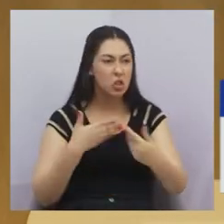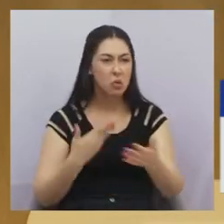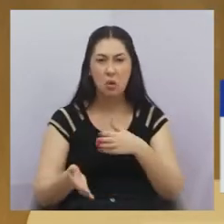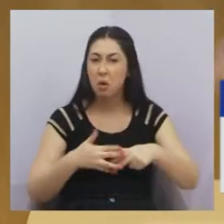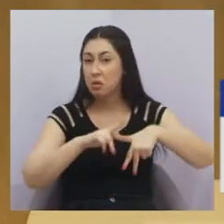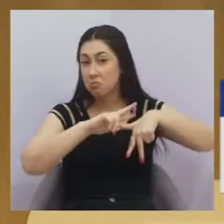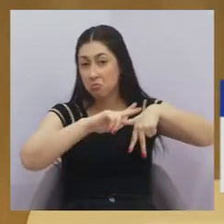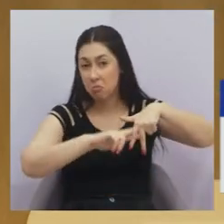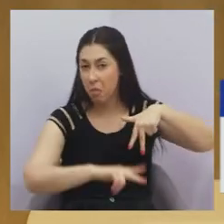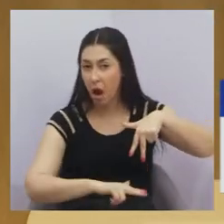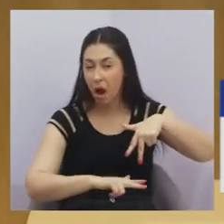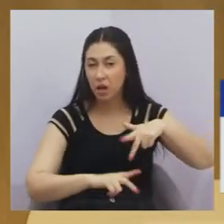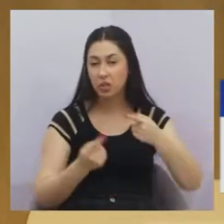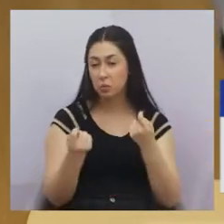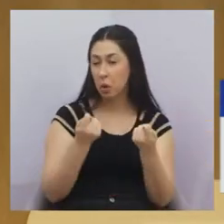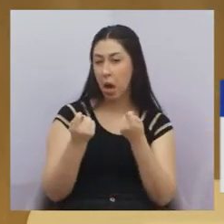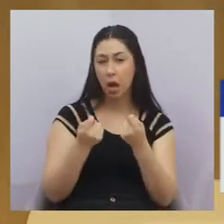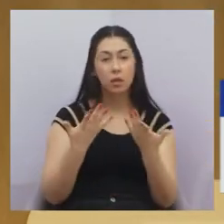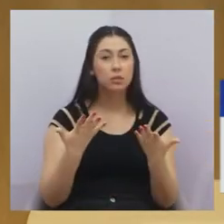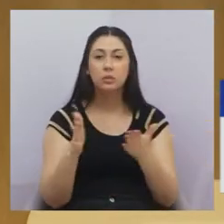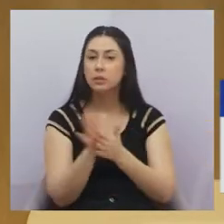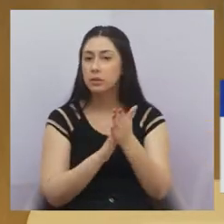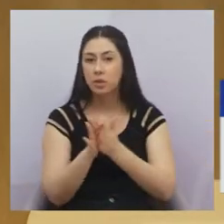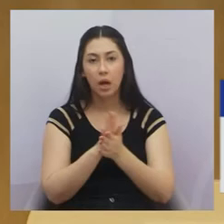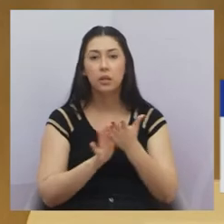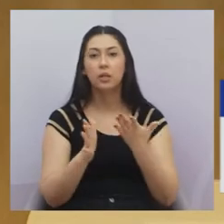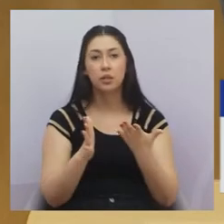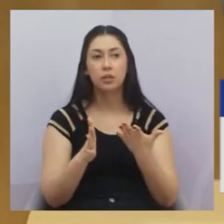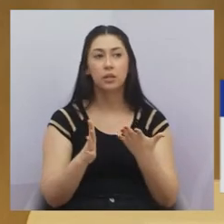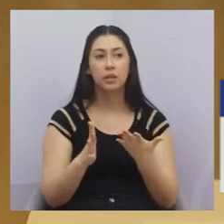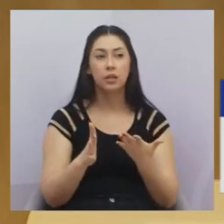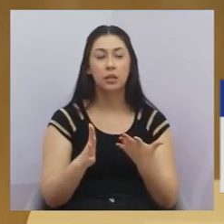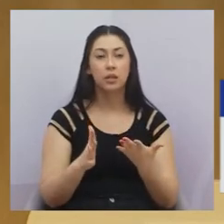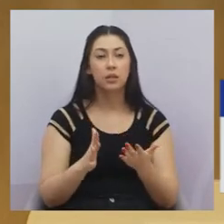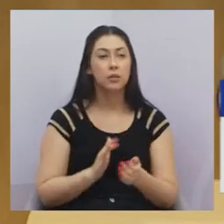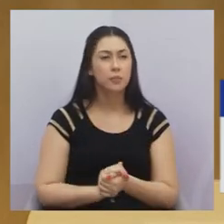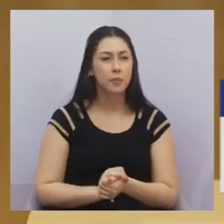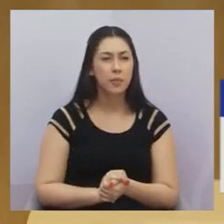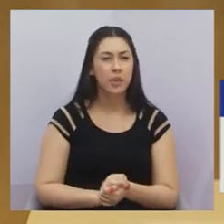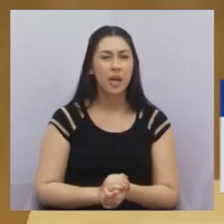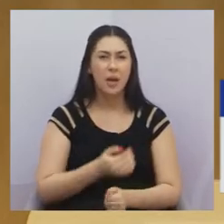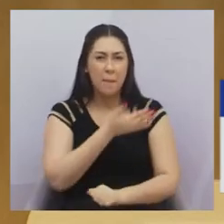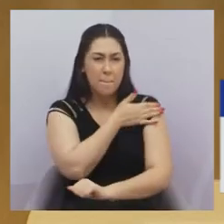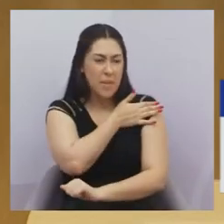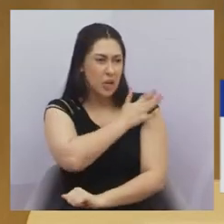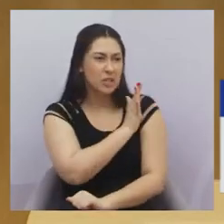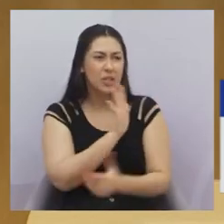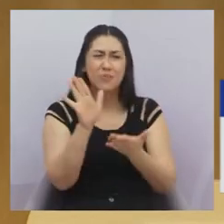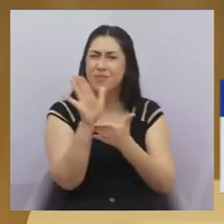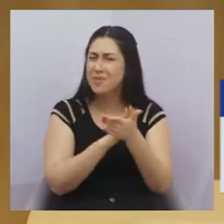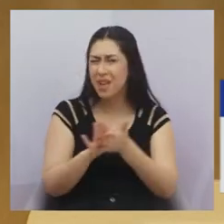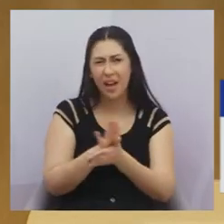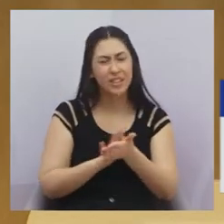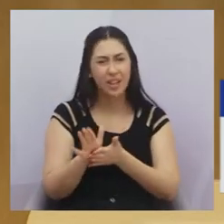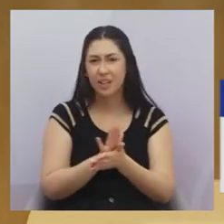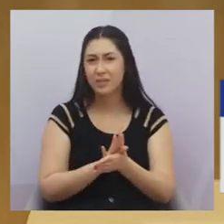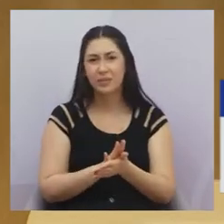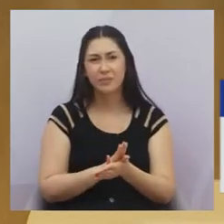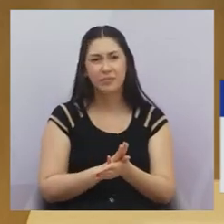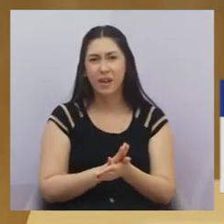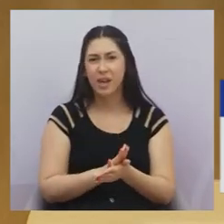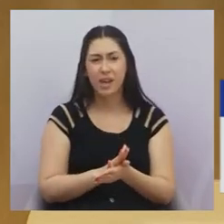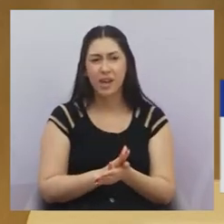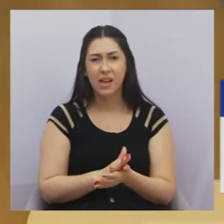sexo, da sua classe econômica. Não há nenhuma forma de preconceito, não há nenhuma forma